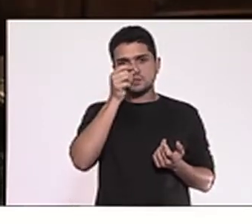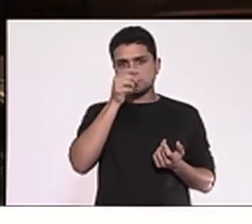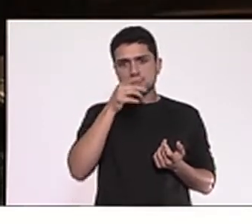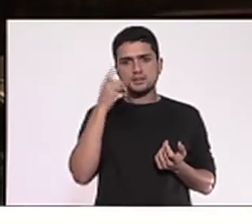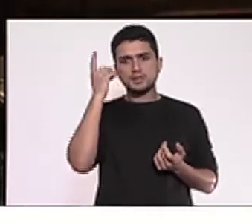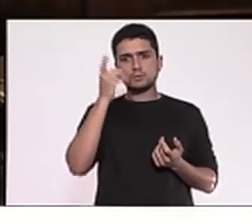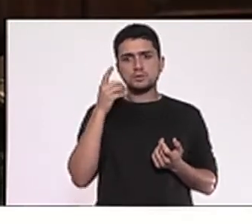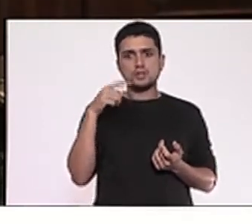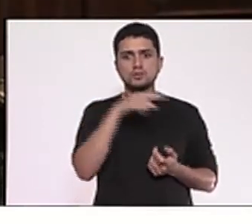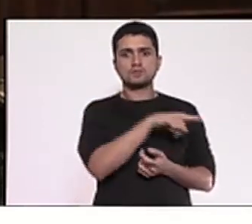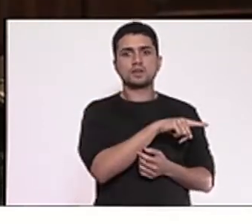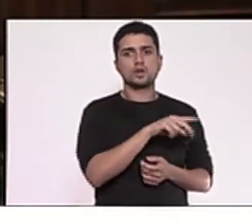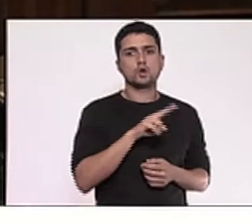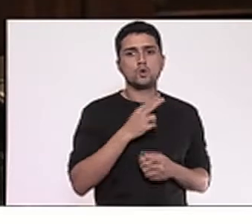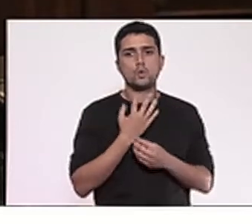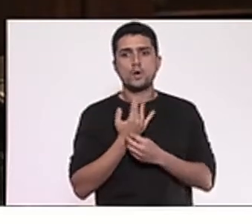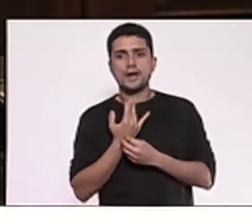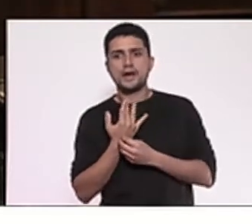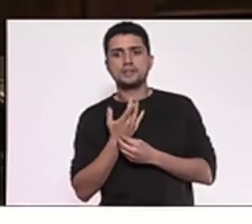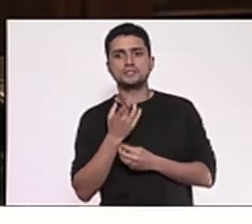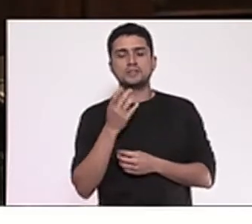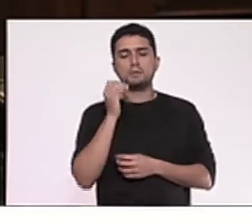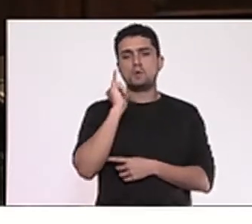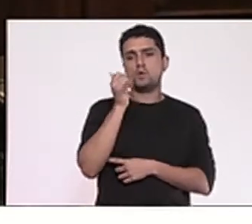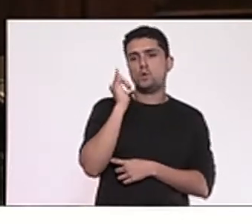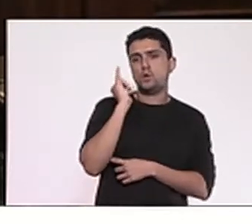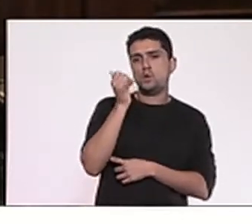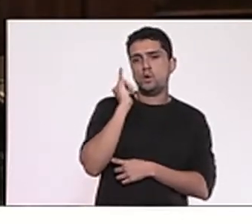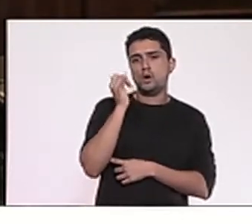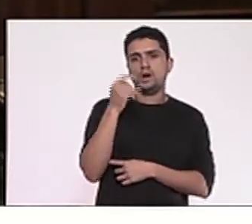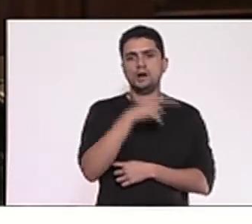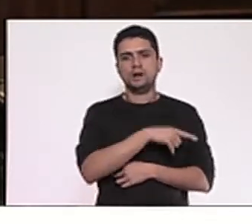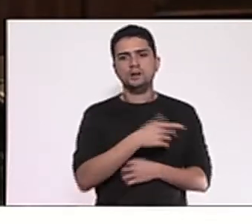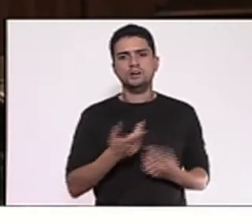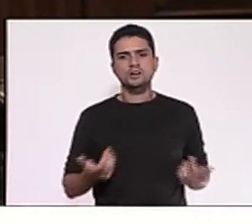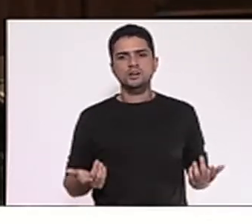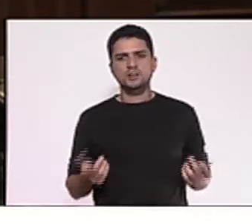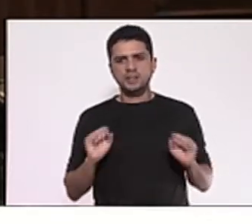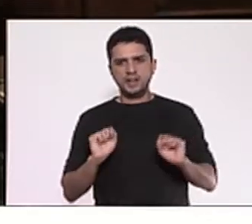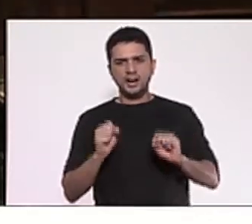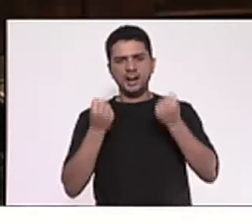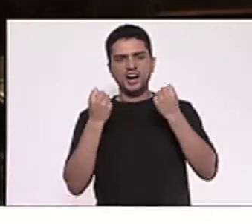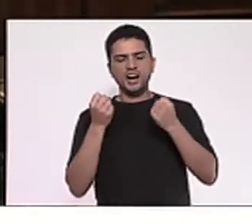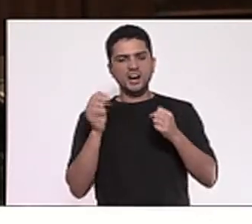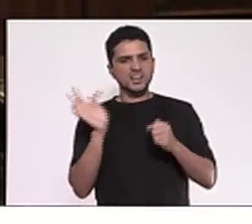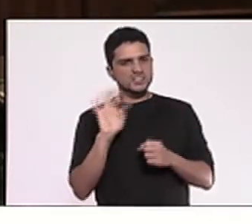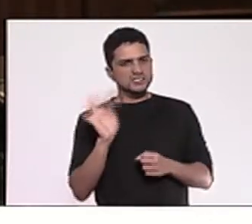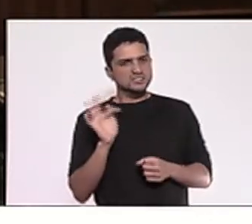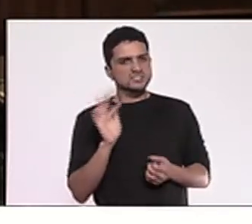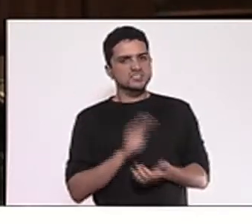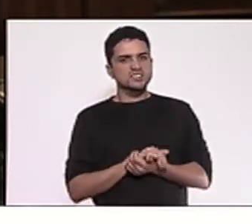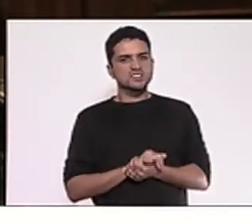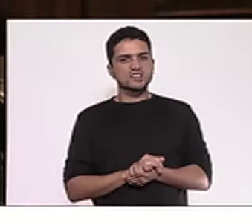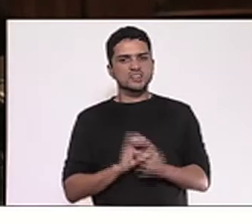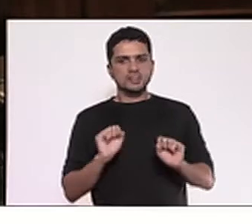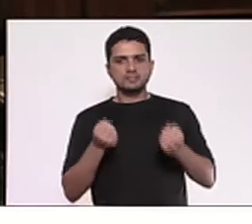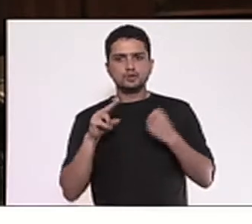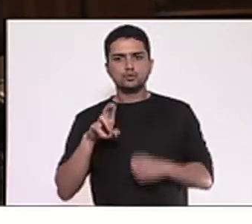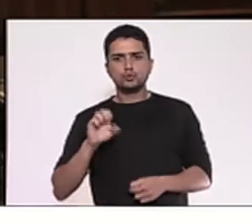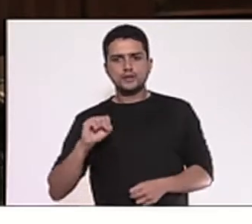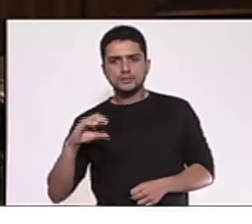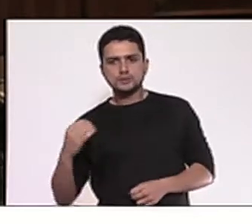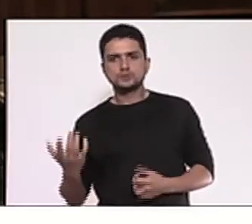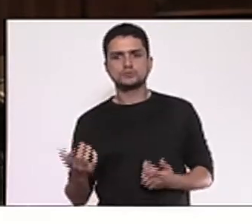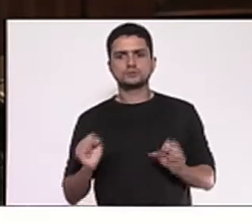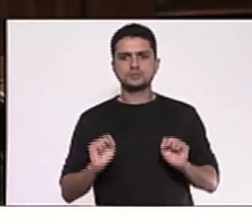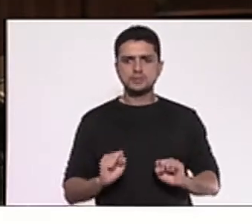vai para a UESO fazer audiência pública, vai para a UENF fazer debate, defendendo a universidade, criticando o abandono da